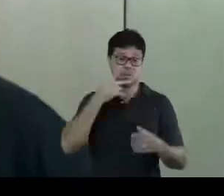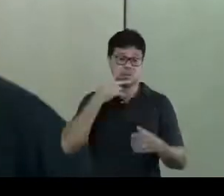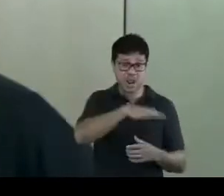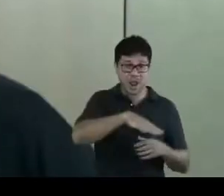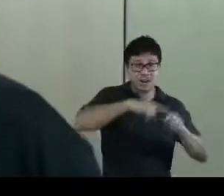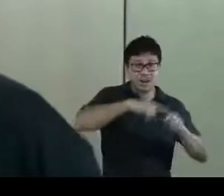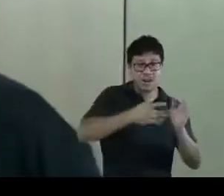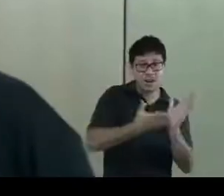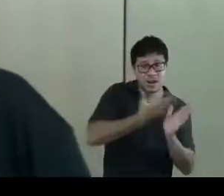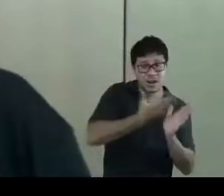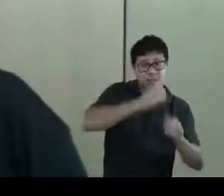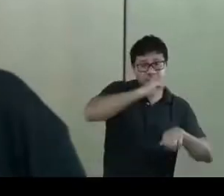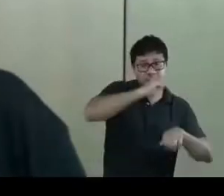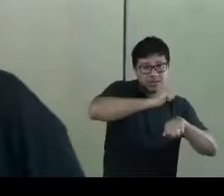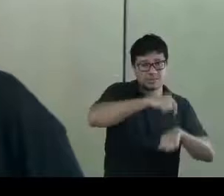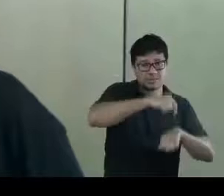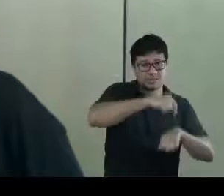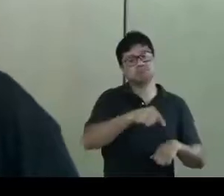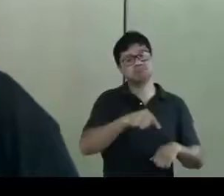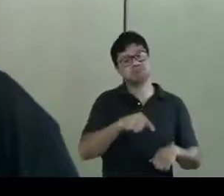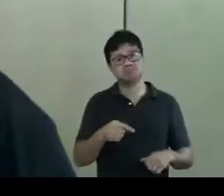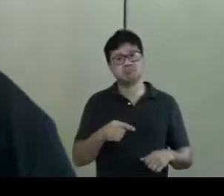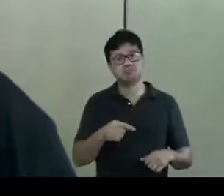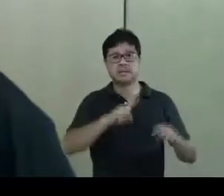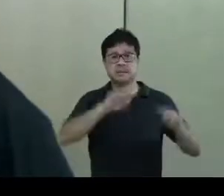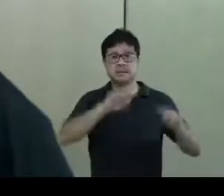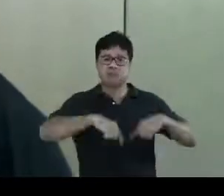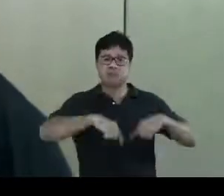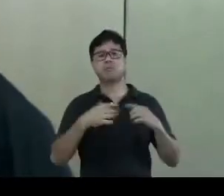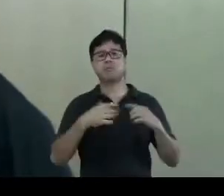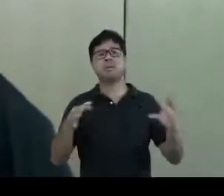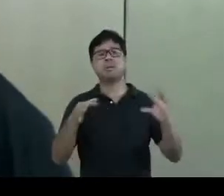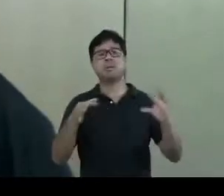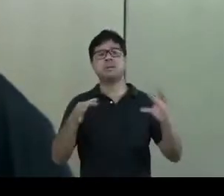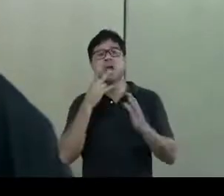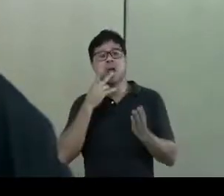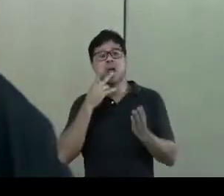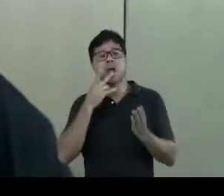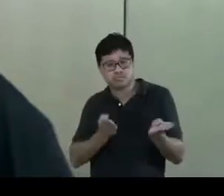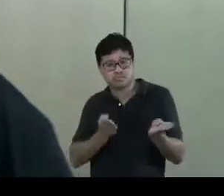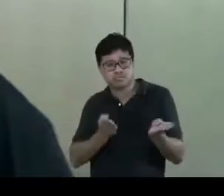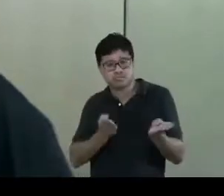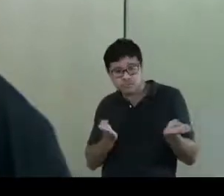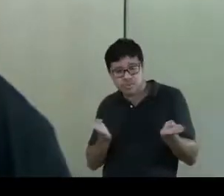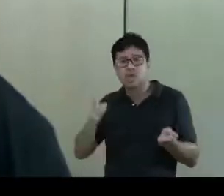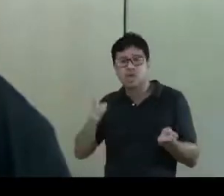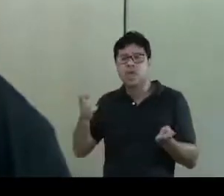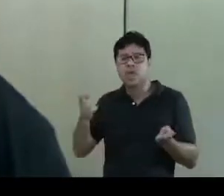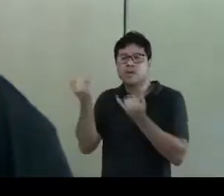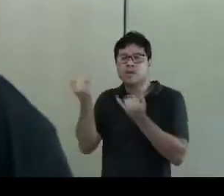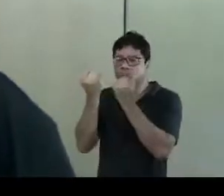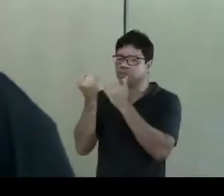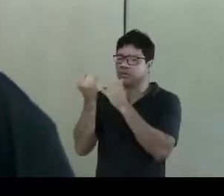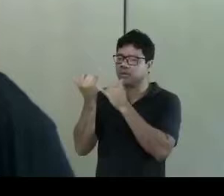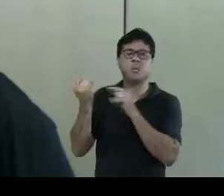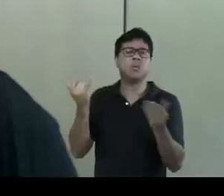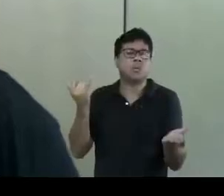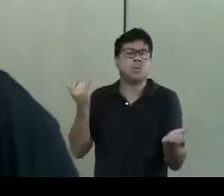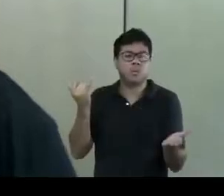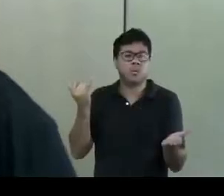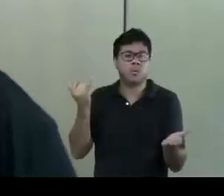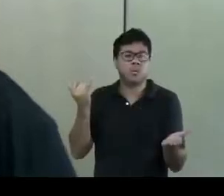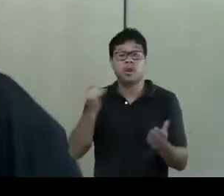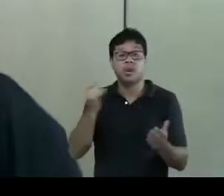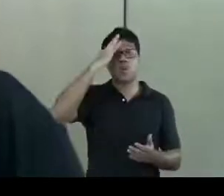da bibliografia material, né, seja de fato um desafio relacionado à intermediação da informação, né, ou